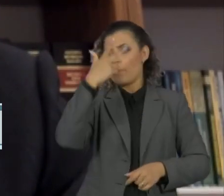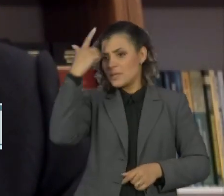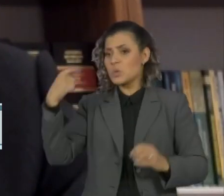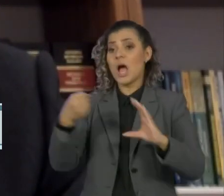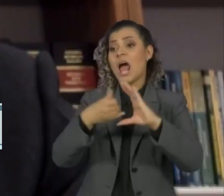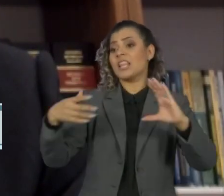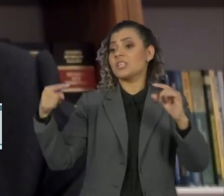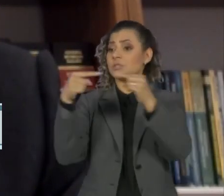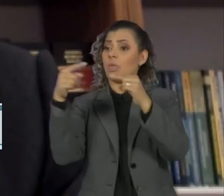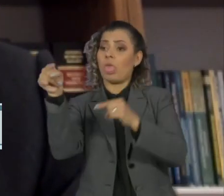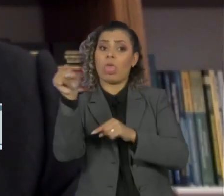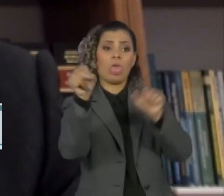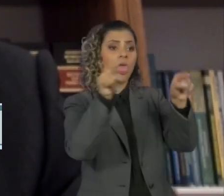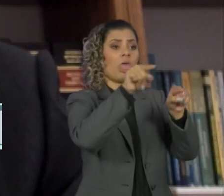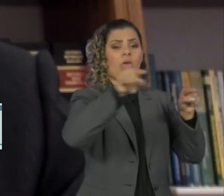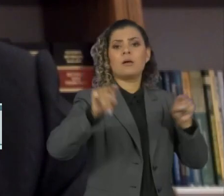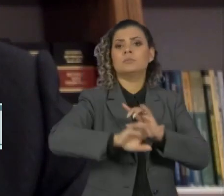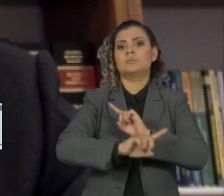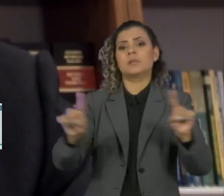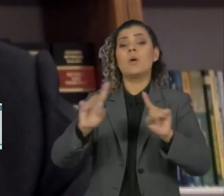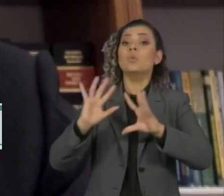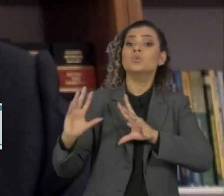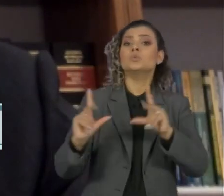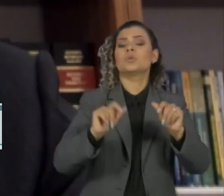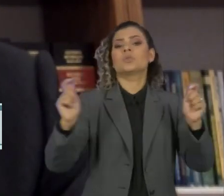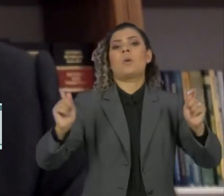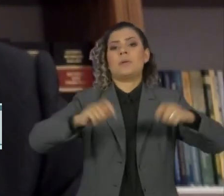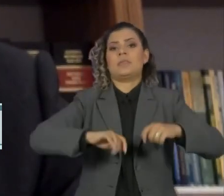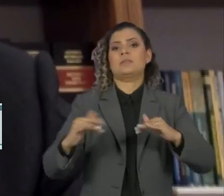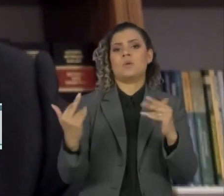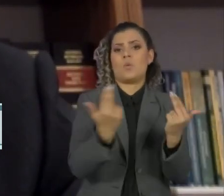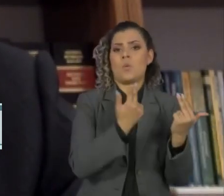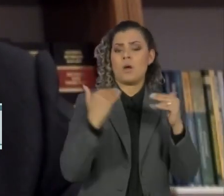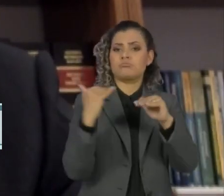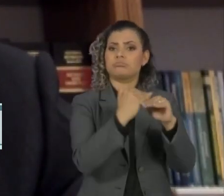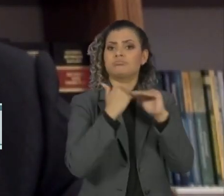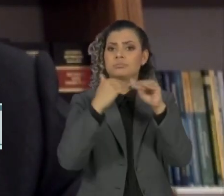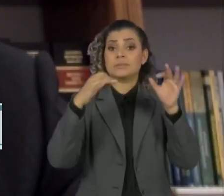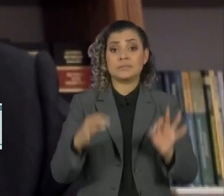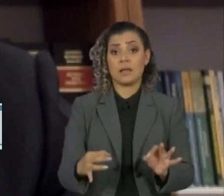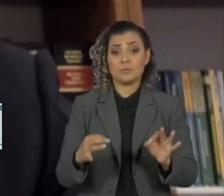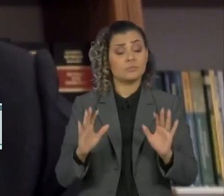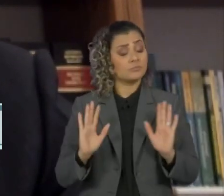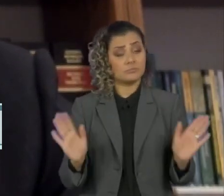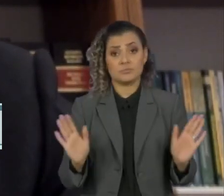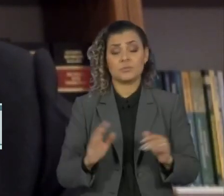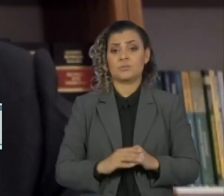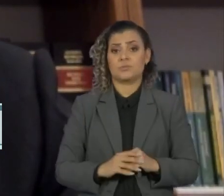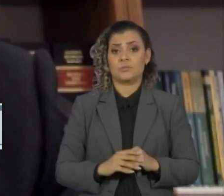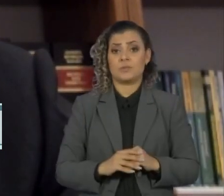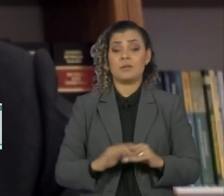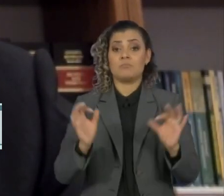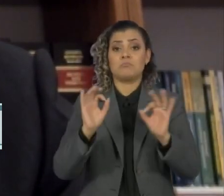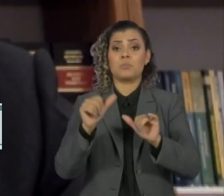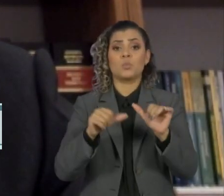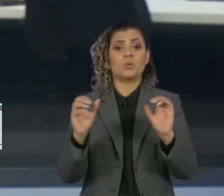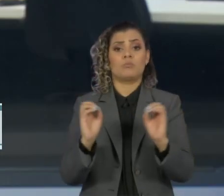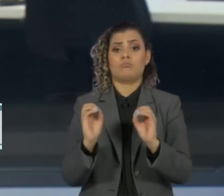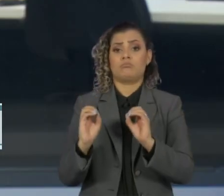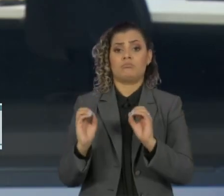os procuradores são competentes de forma igual, corretos, enfim, em nada altera.